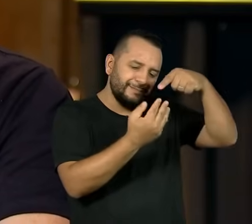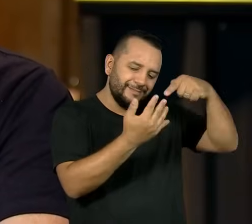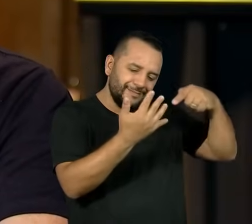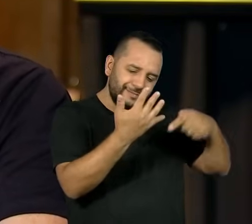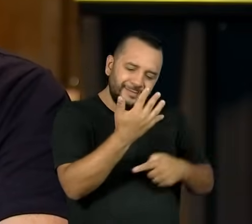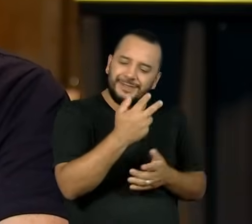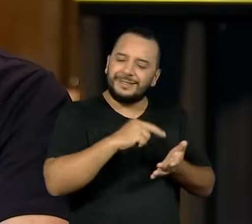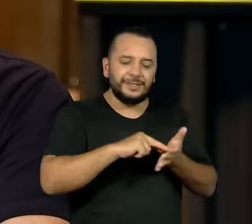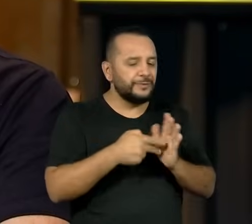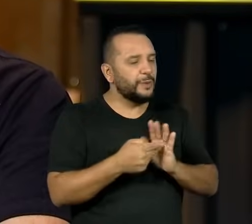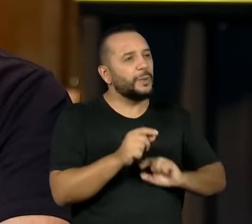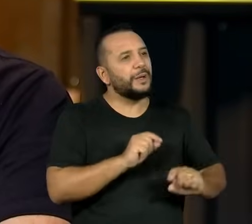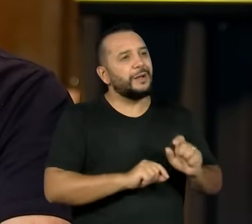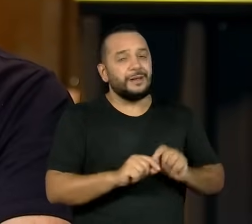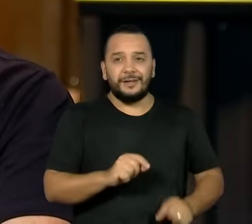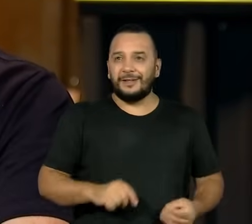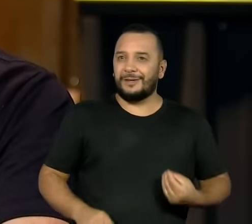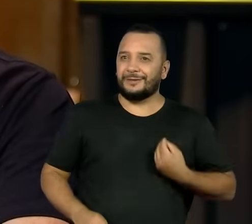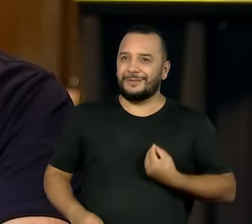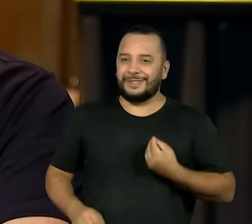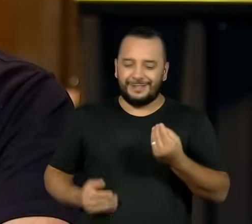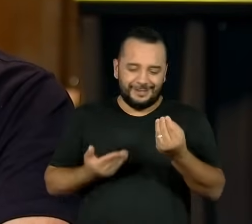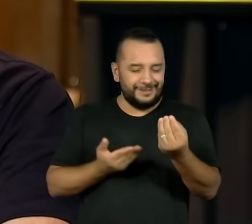Taz, a vida, primeiro, é um fenômeno.